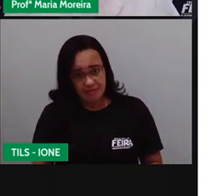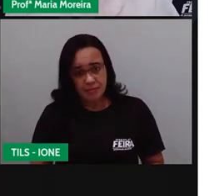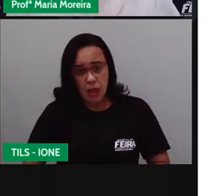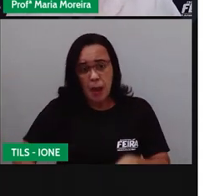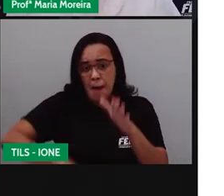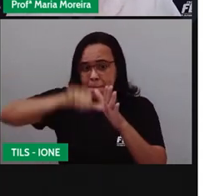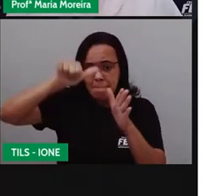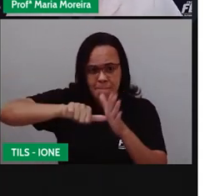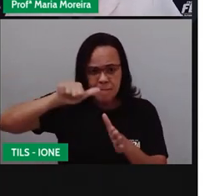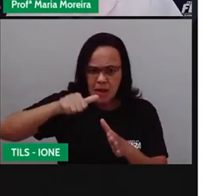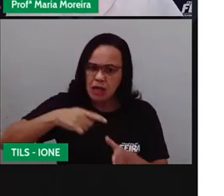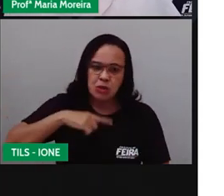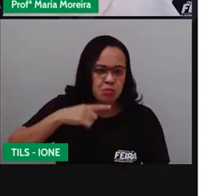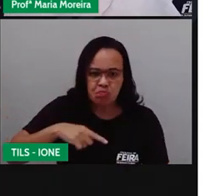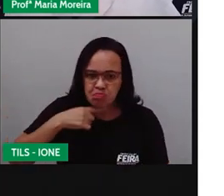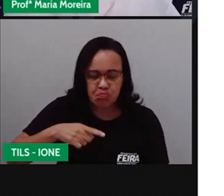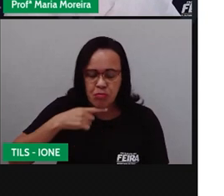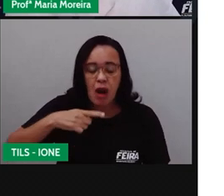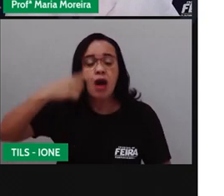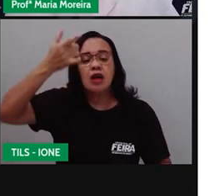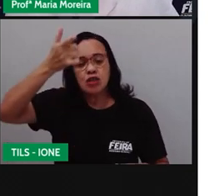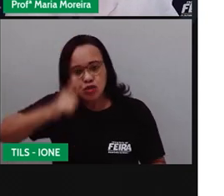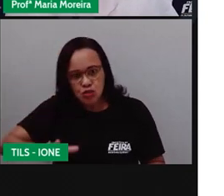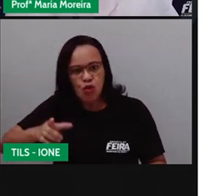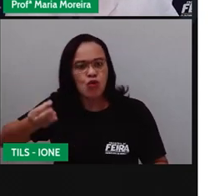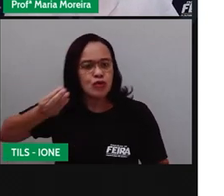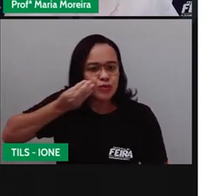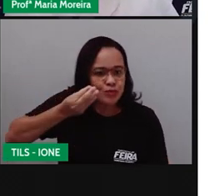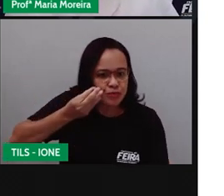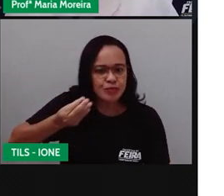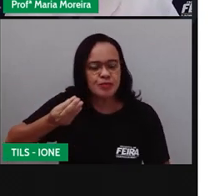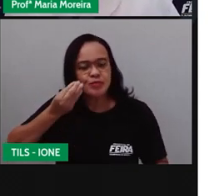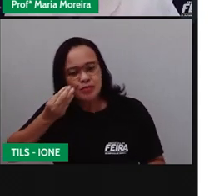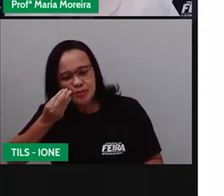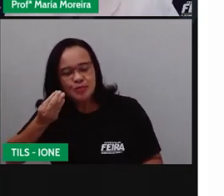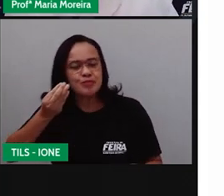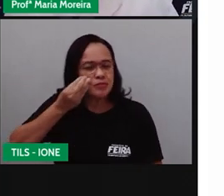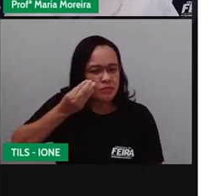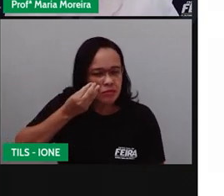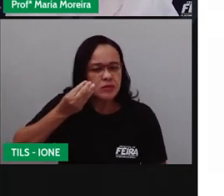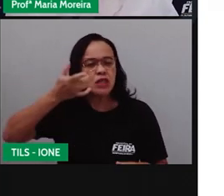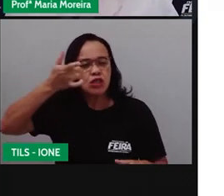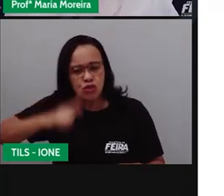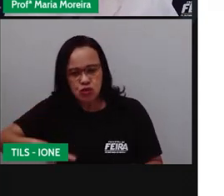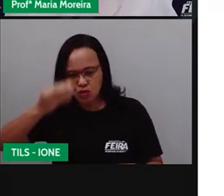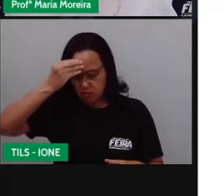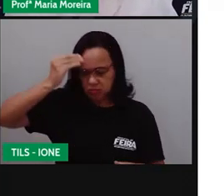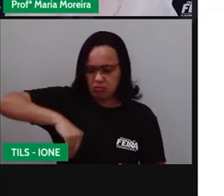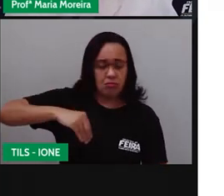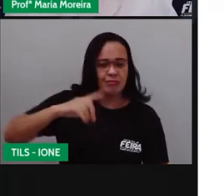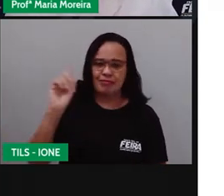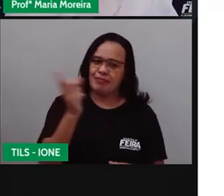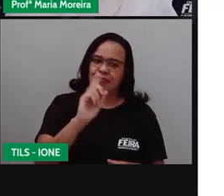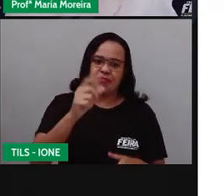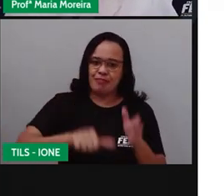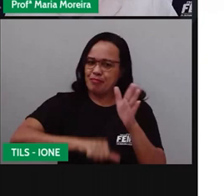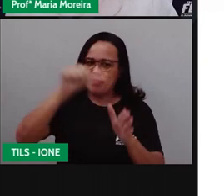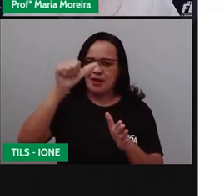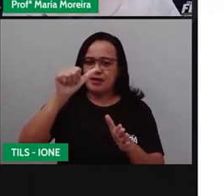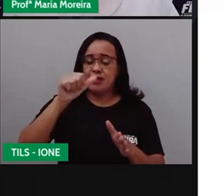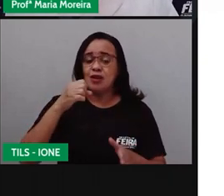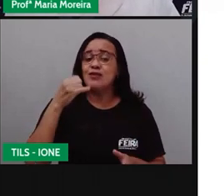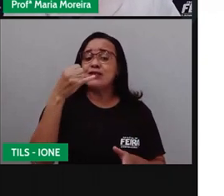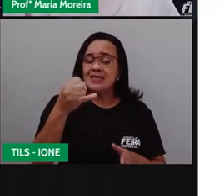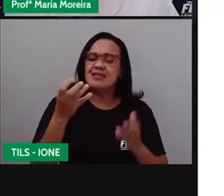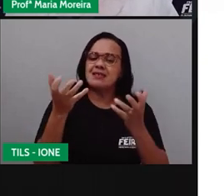primeira tentativa. Então, isso já é também um incentivo para vocês, certo? Não desistam na primeira tentativa. Se querem alguma